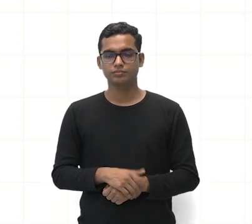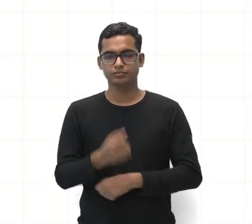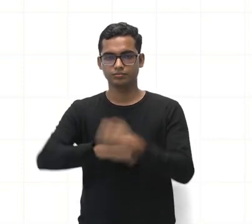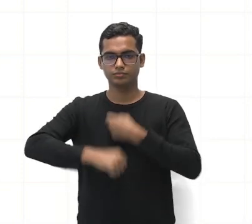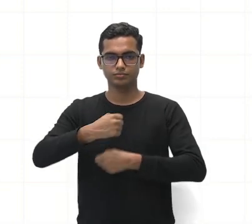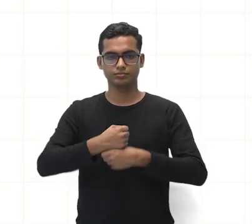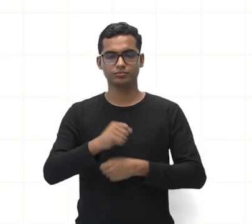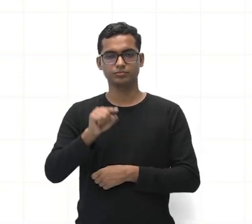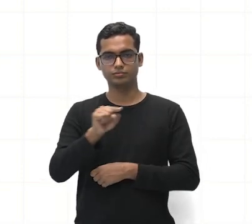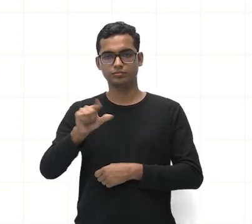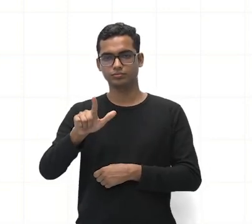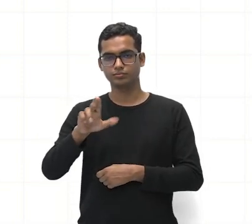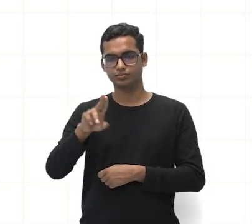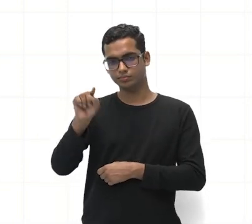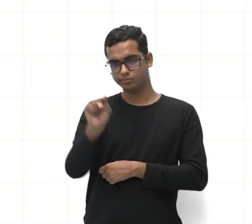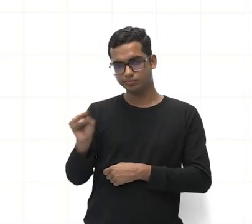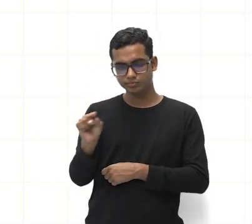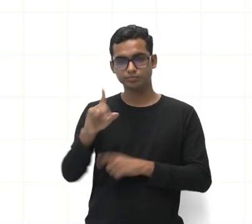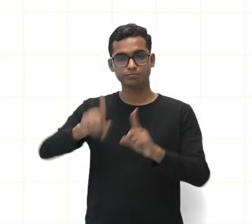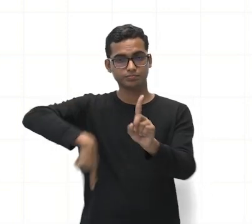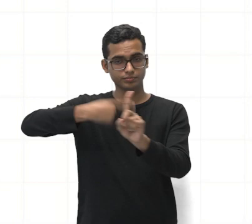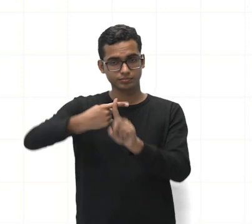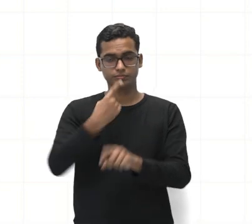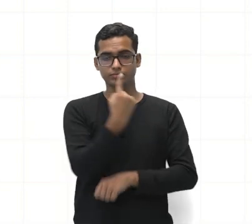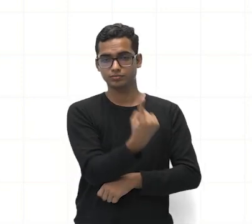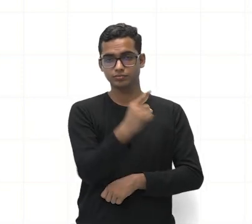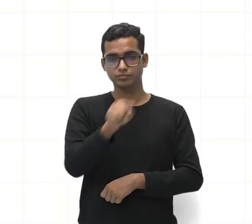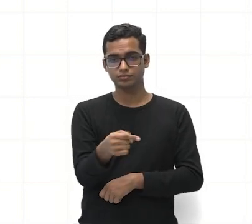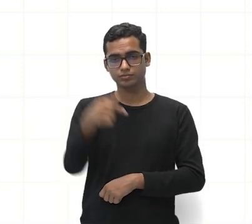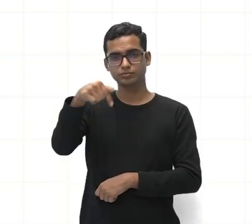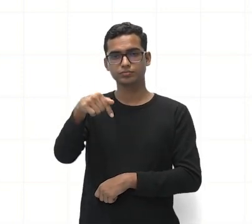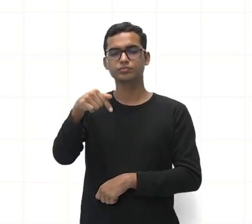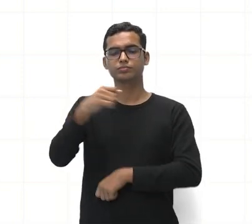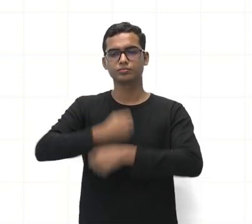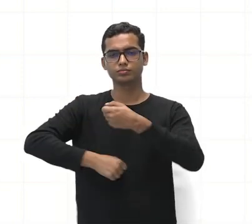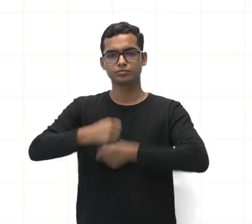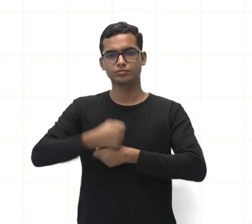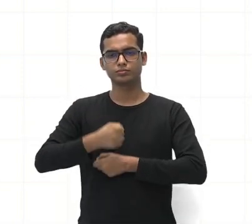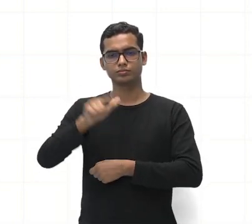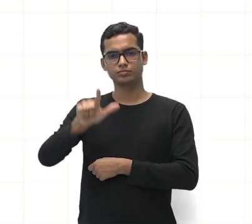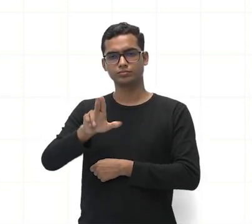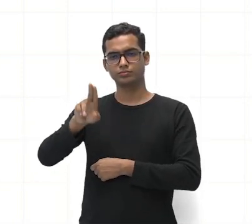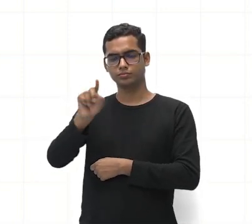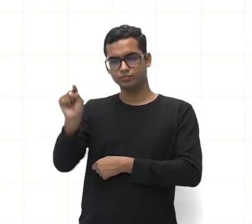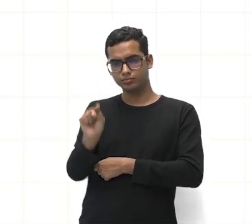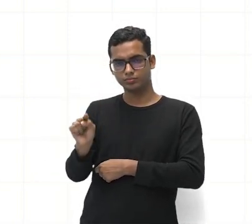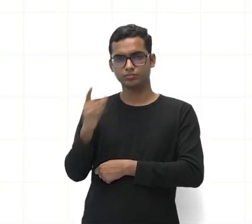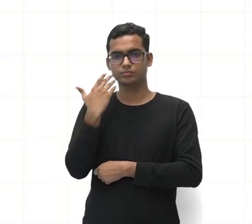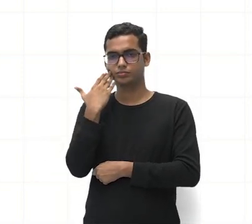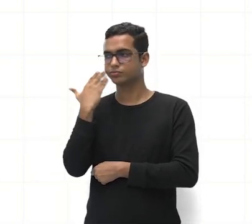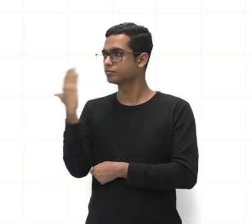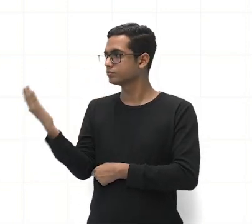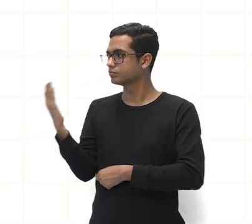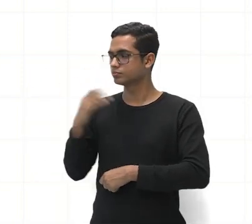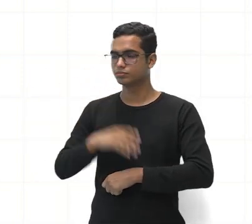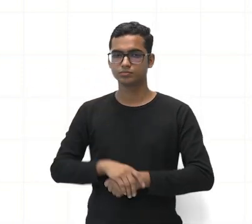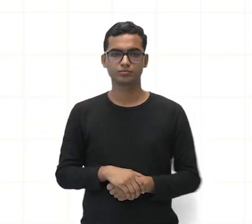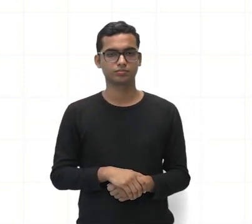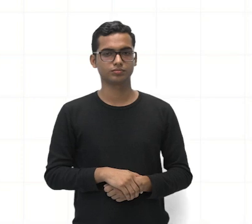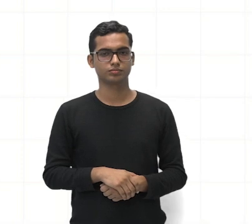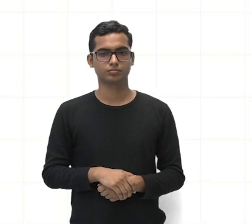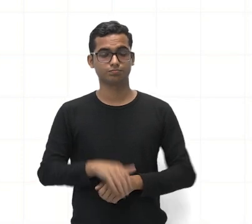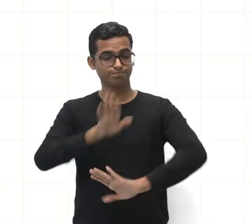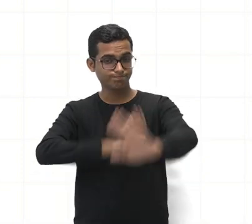4,2 anos-luz, mais 1,7. Atenção, ó, 1,7. Cuidado na hora de colocar os números, porque